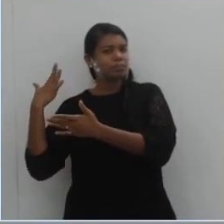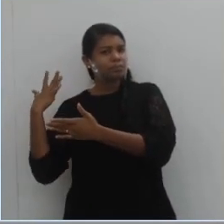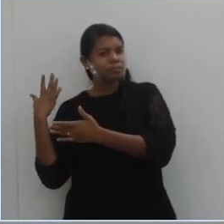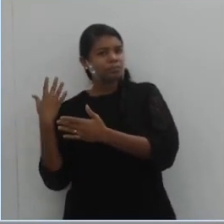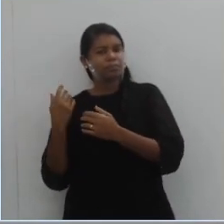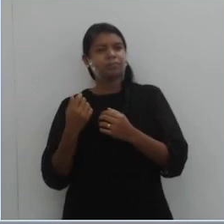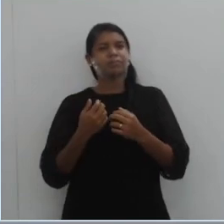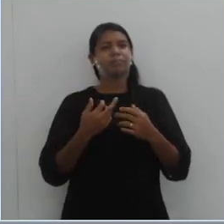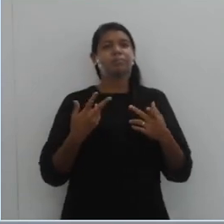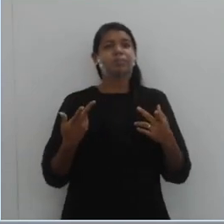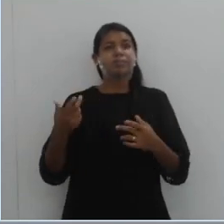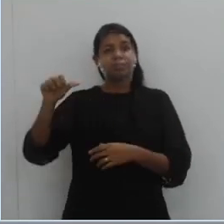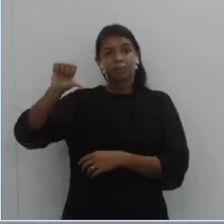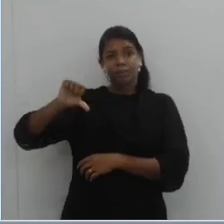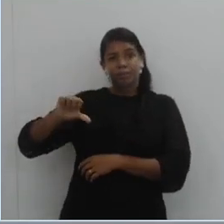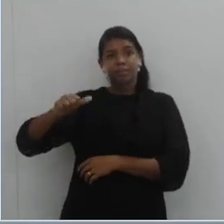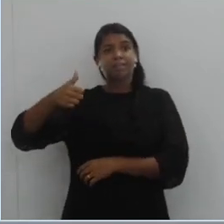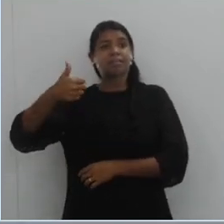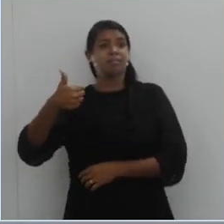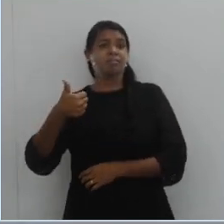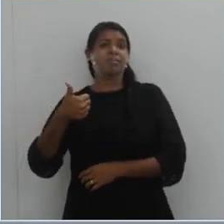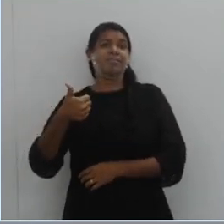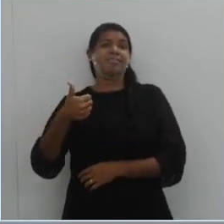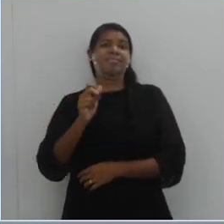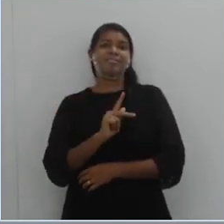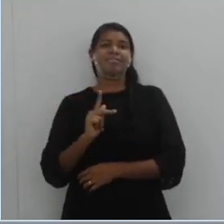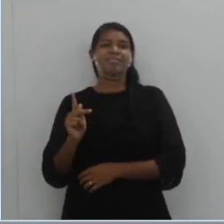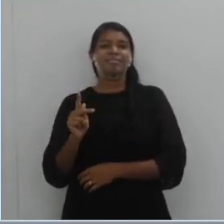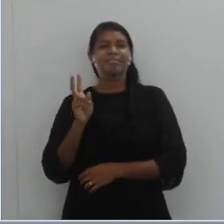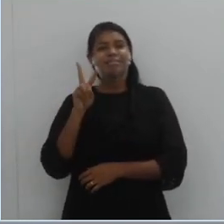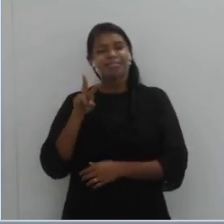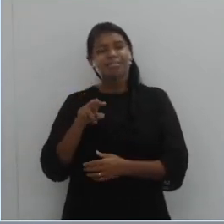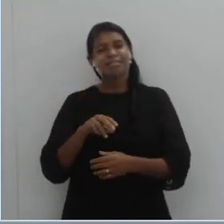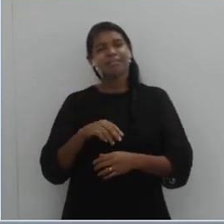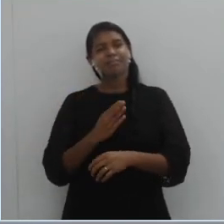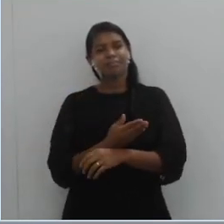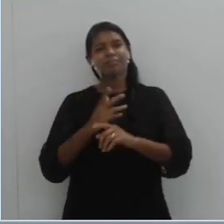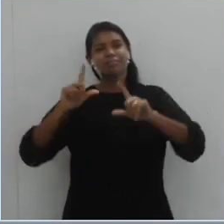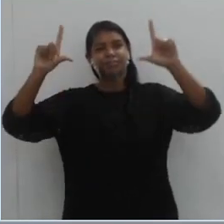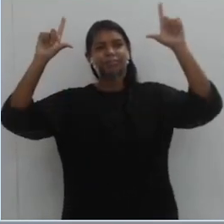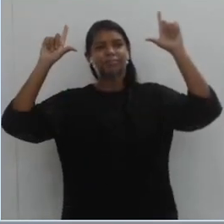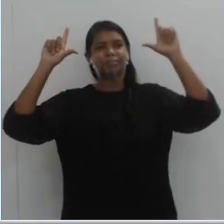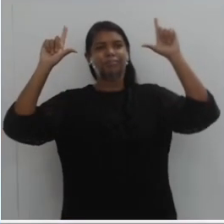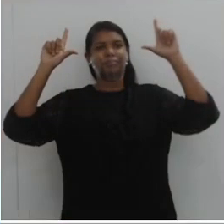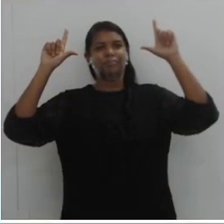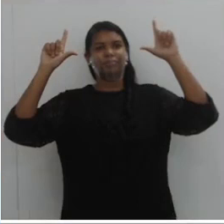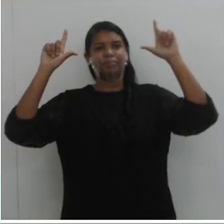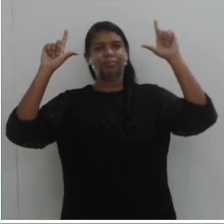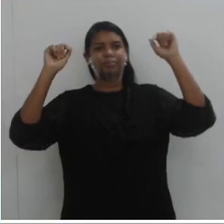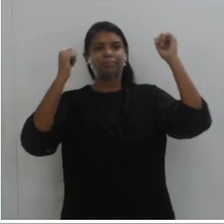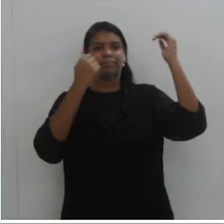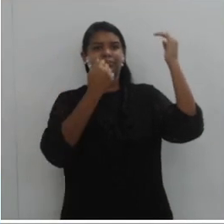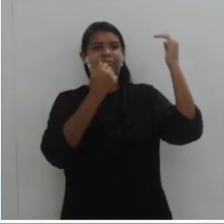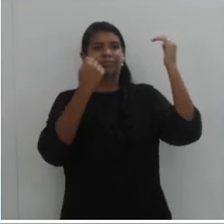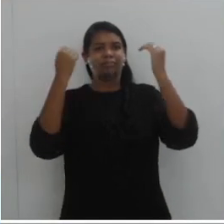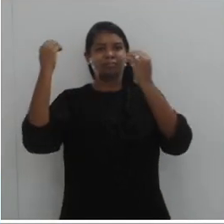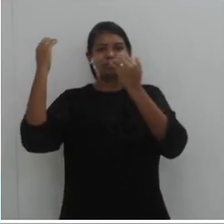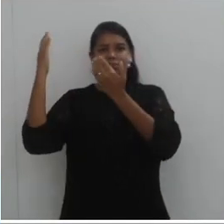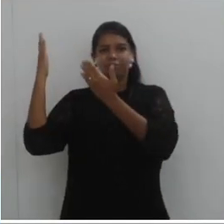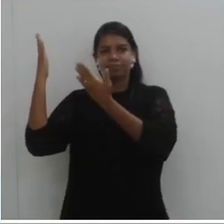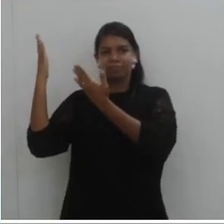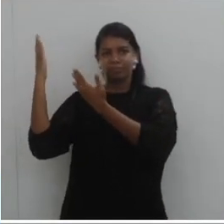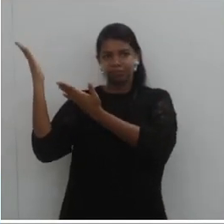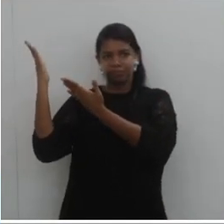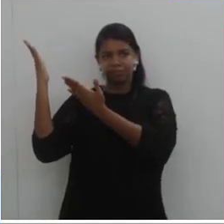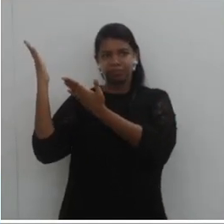ou vai melhorar, professor? Vamos ver a Idade Média no próximo slide? Na Idade Média,